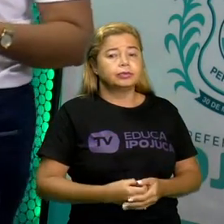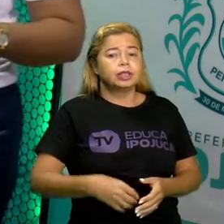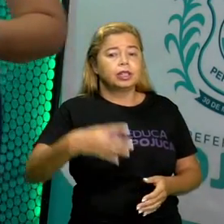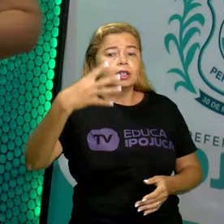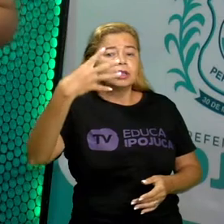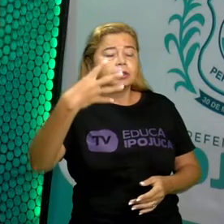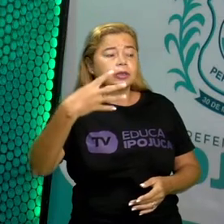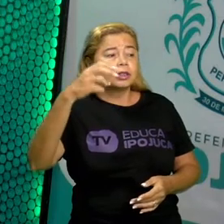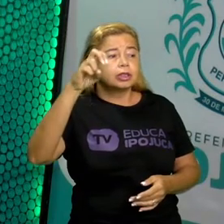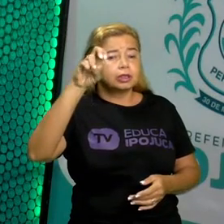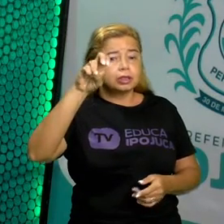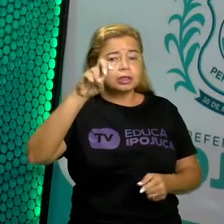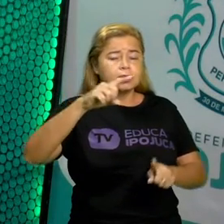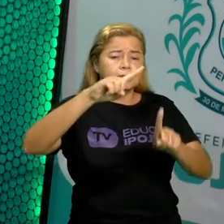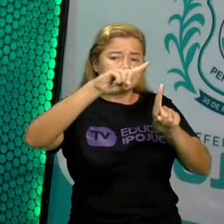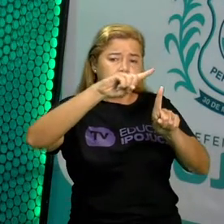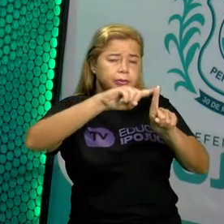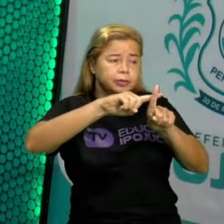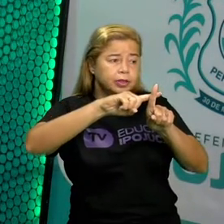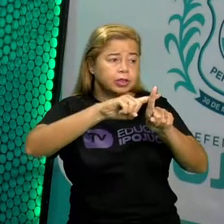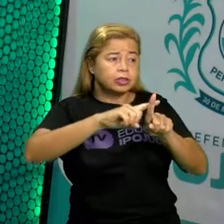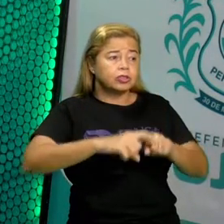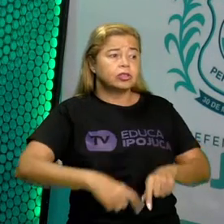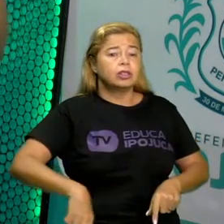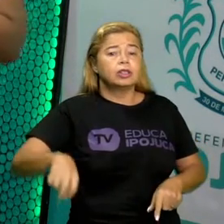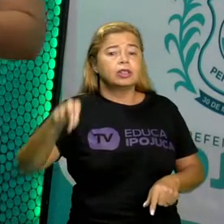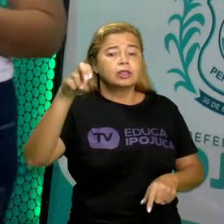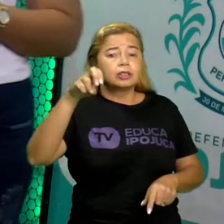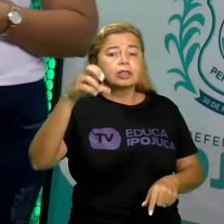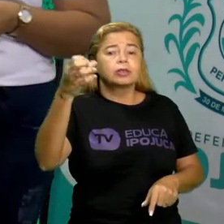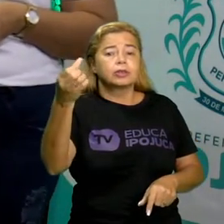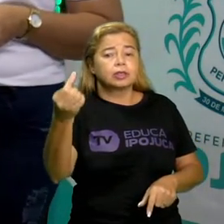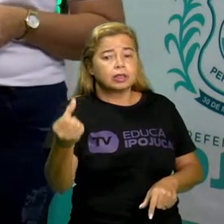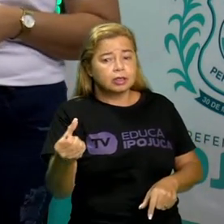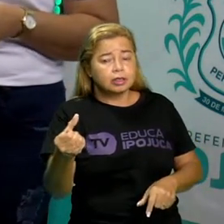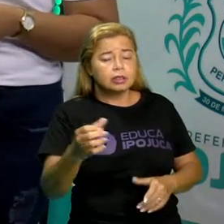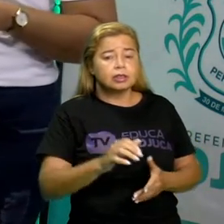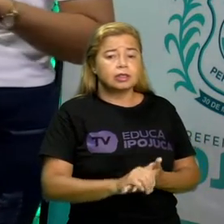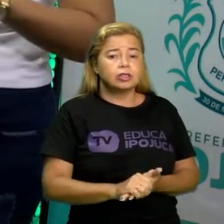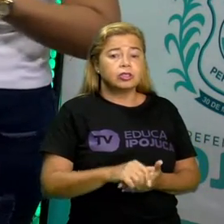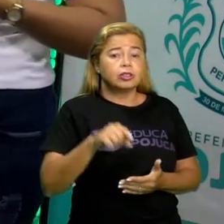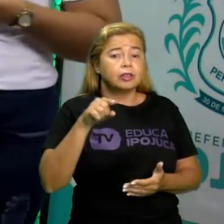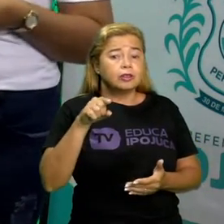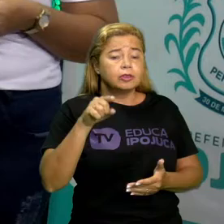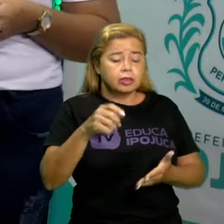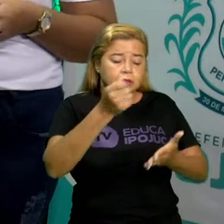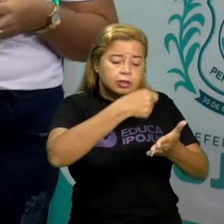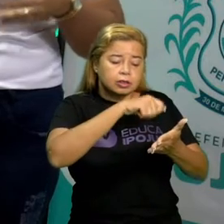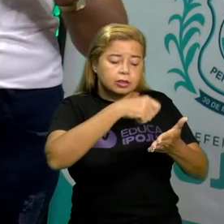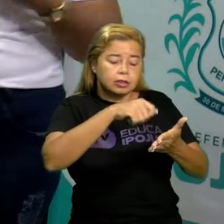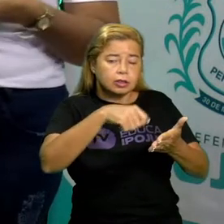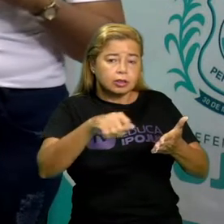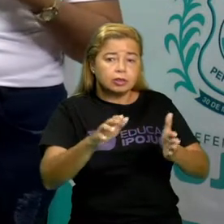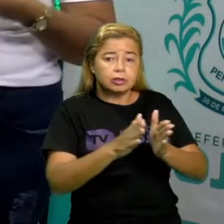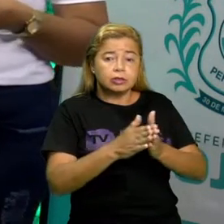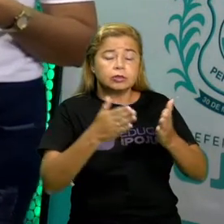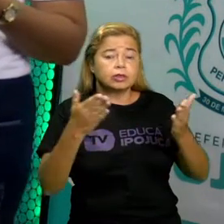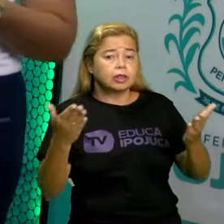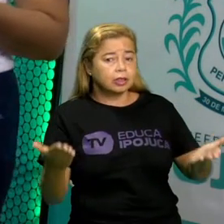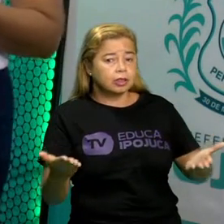mais 56 você vai deixar esse de atividade para vocês pensar anotei no caderno de vocês